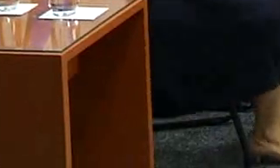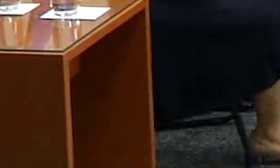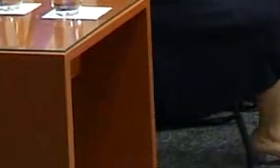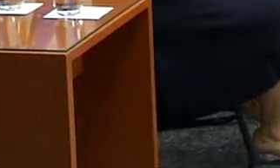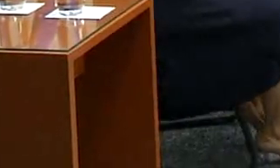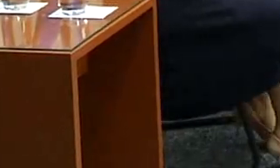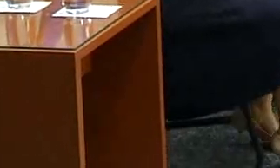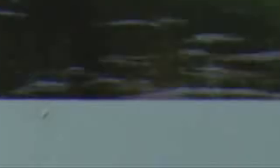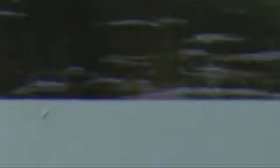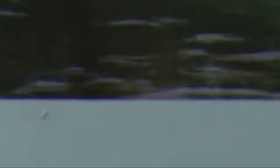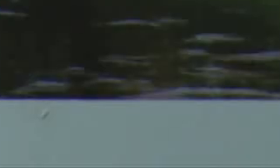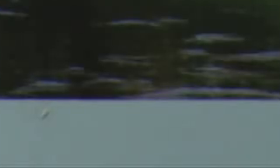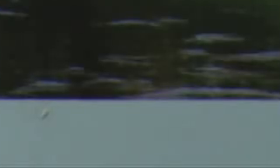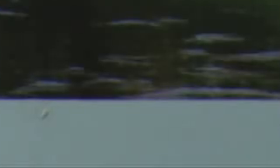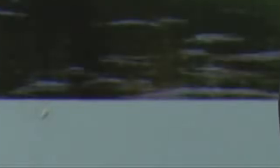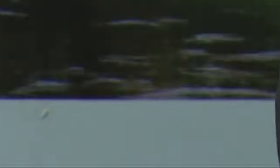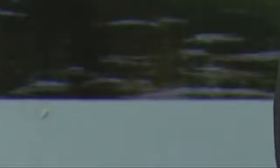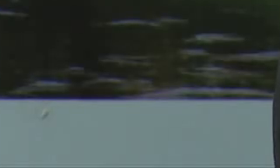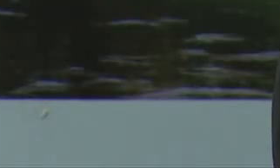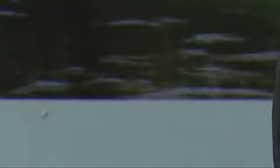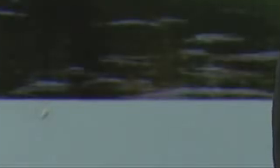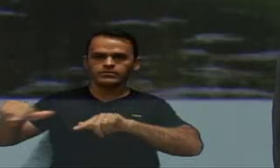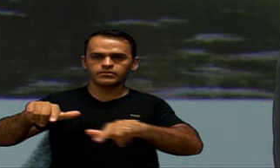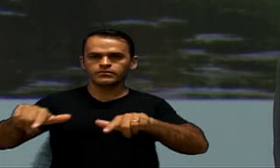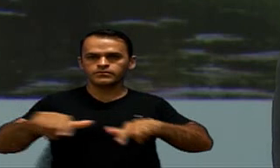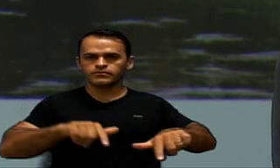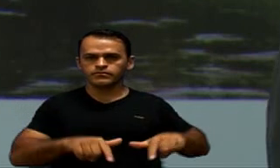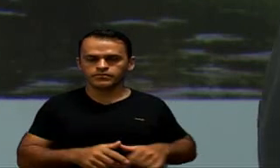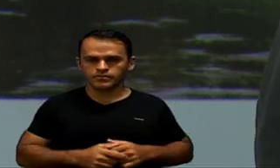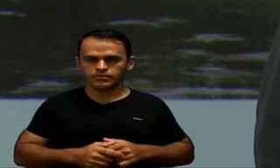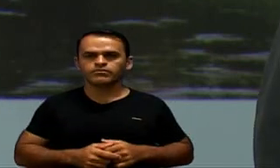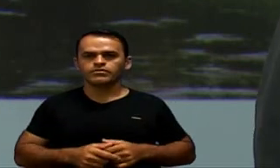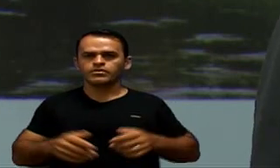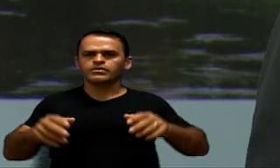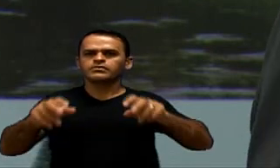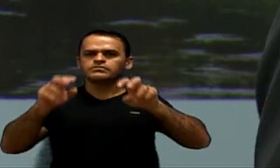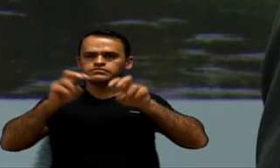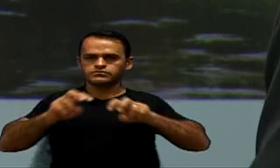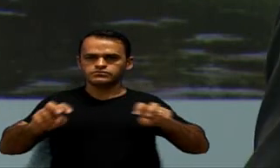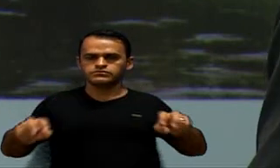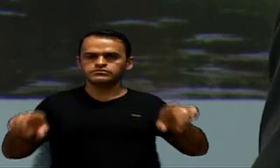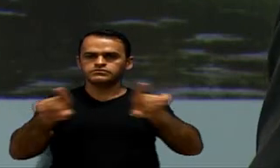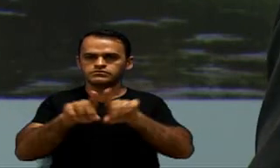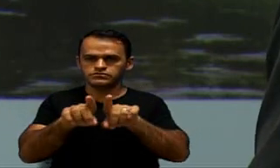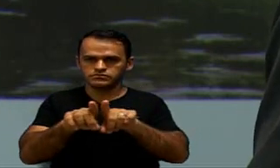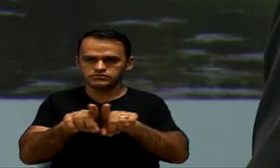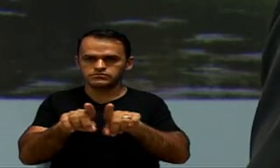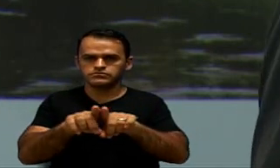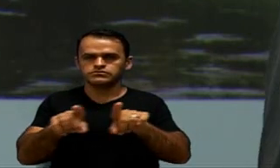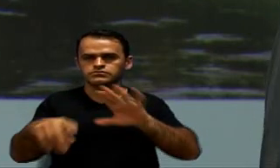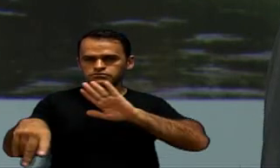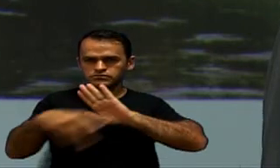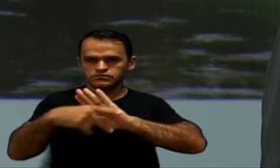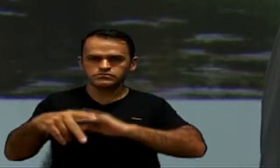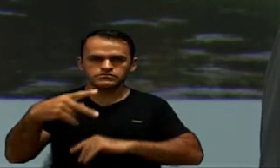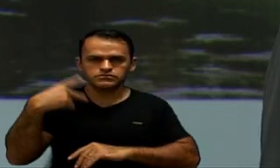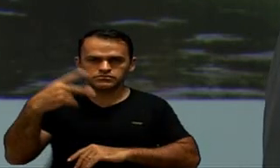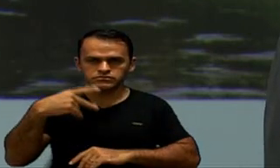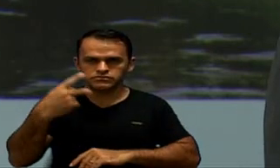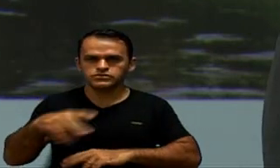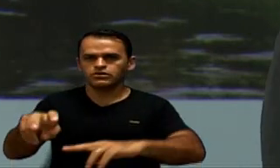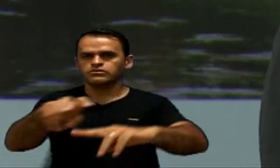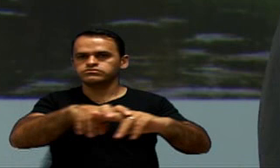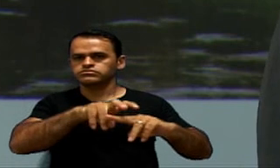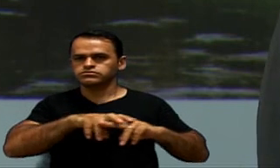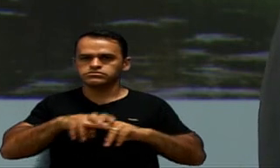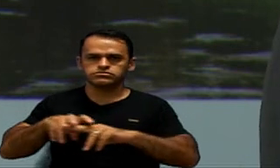A nossa mesa de trabalhos, a extensão dela será também aqui nas bancadas dos nossos parlamentares, que já